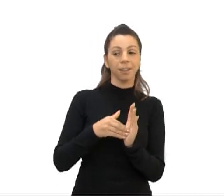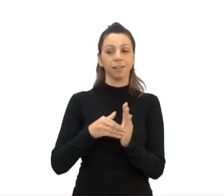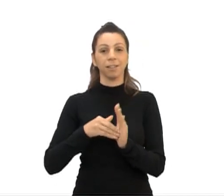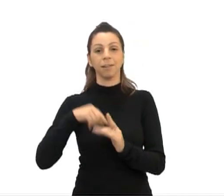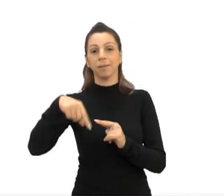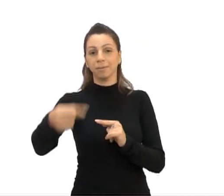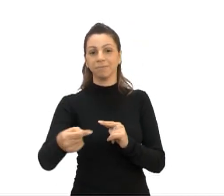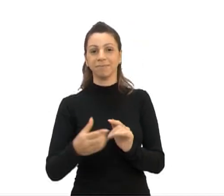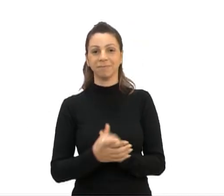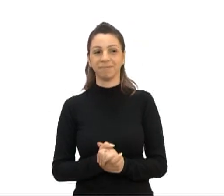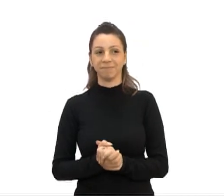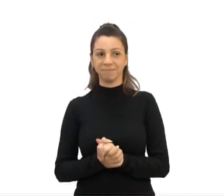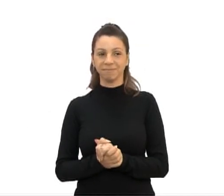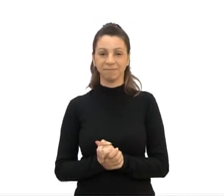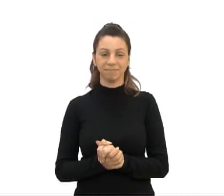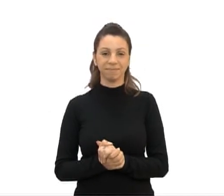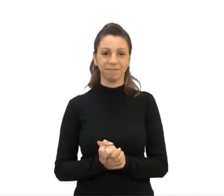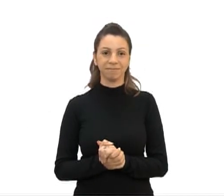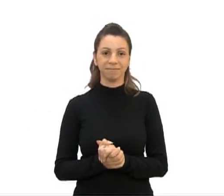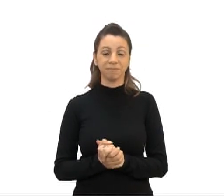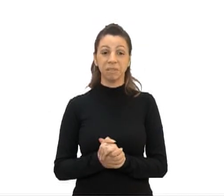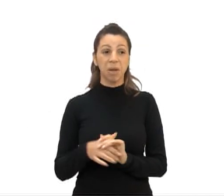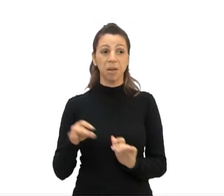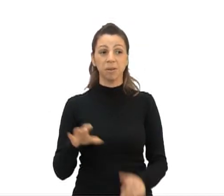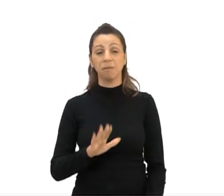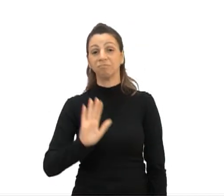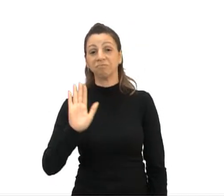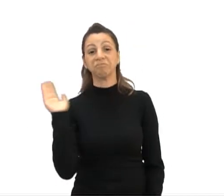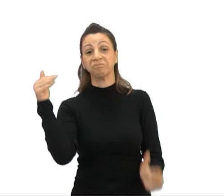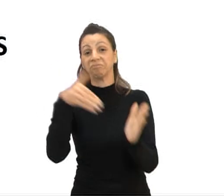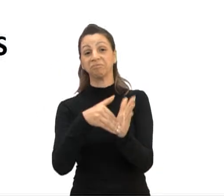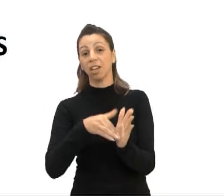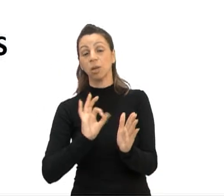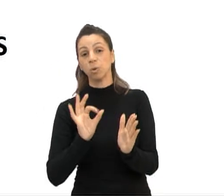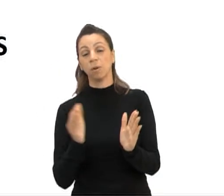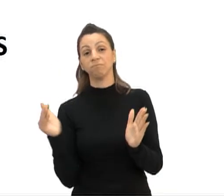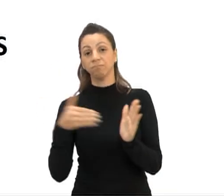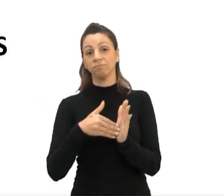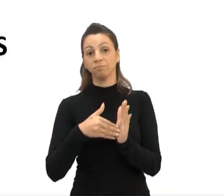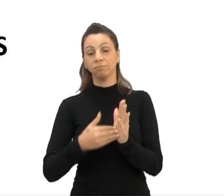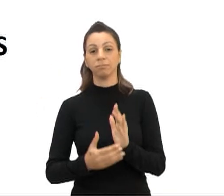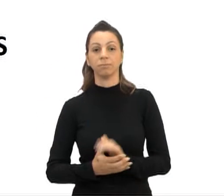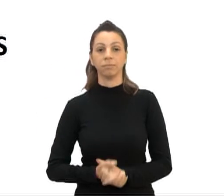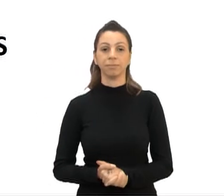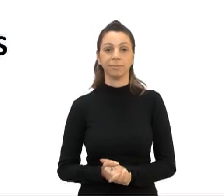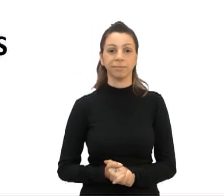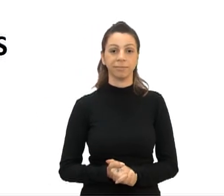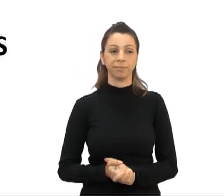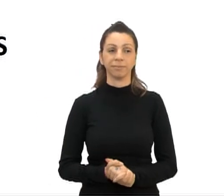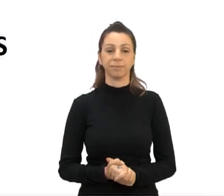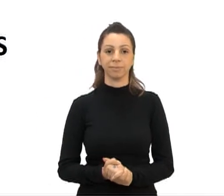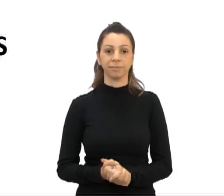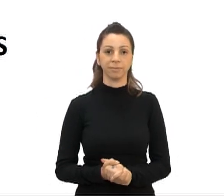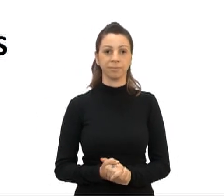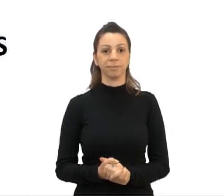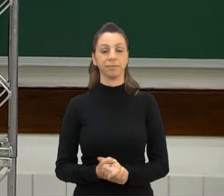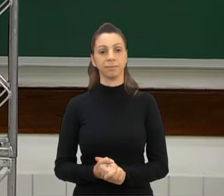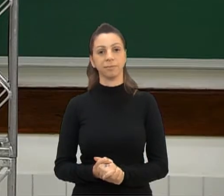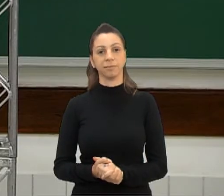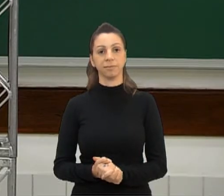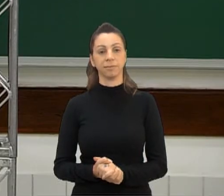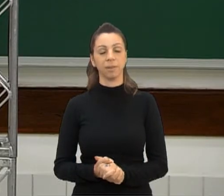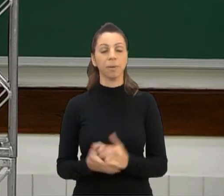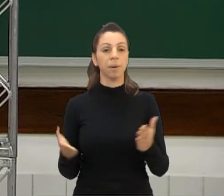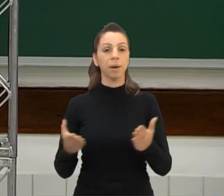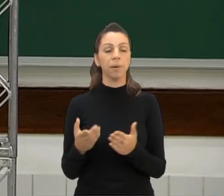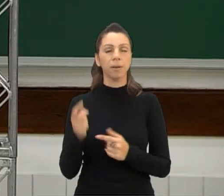E hasta, somente, hasta, até. Muy bien. E agora, pensemos juntos no texto. Vamos